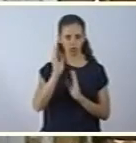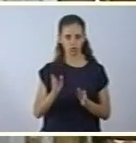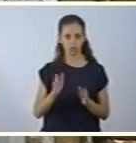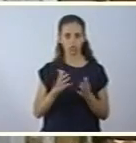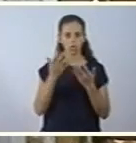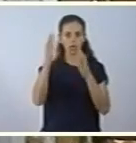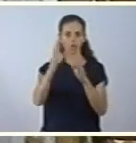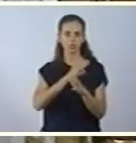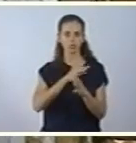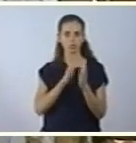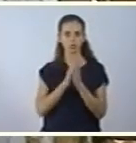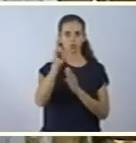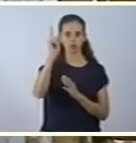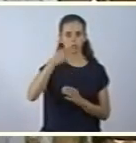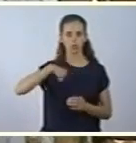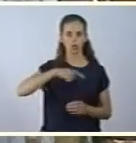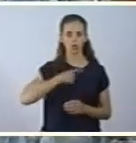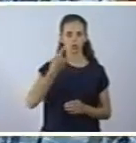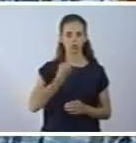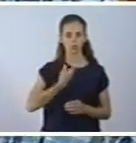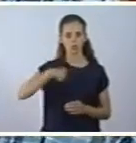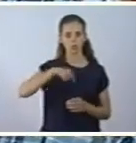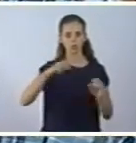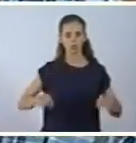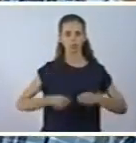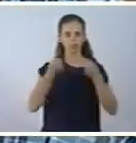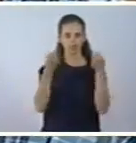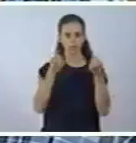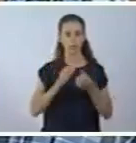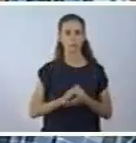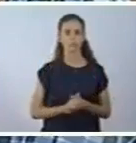Demos graças ao Senhor nosso Deus.